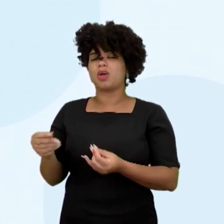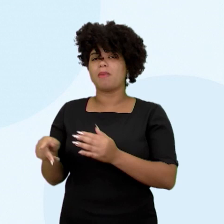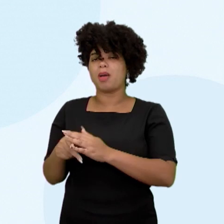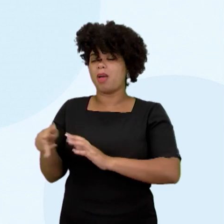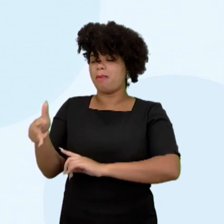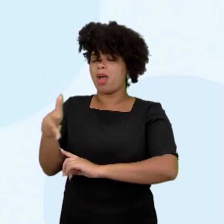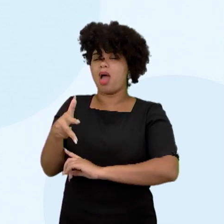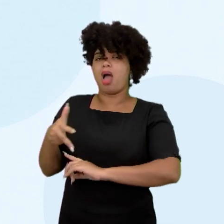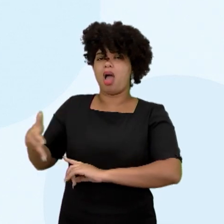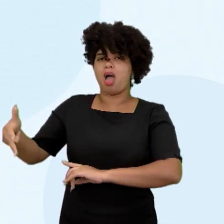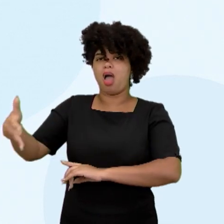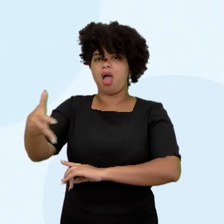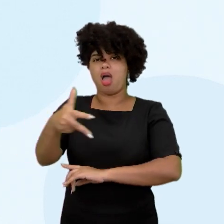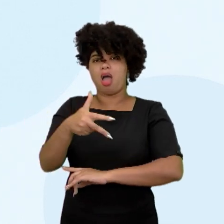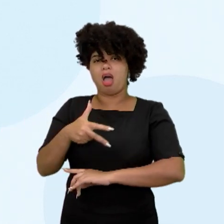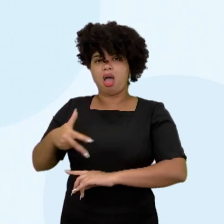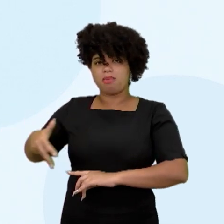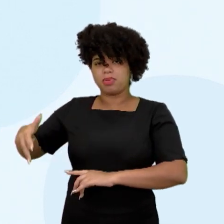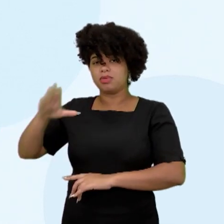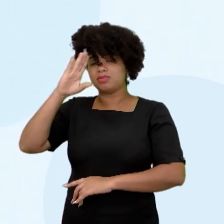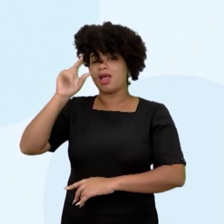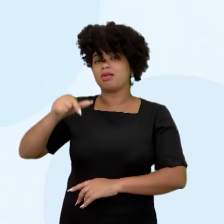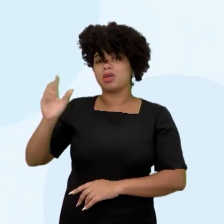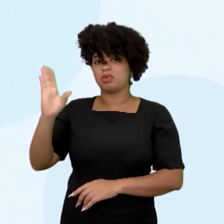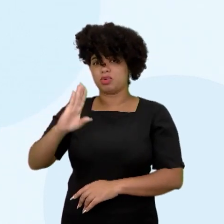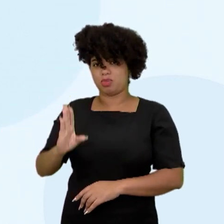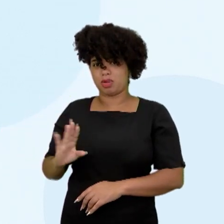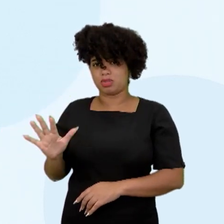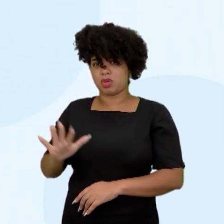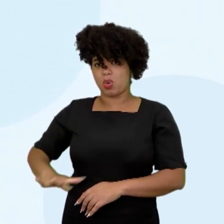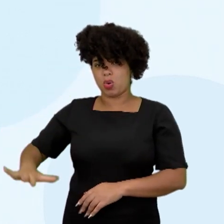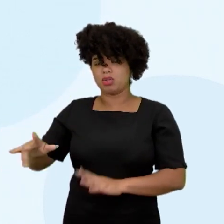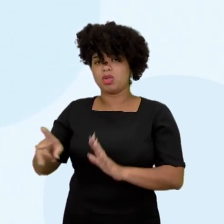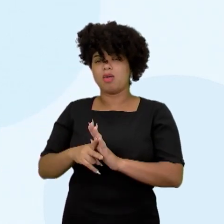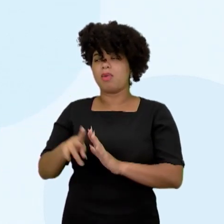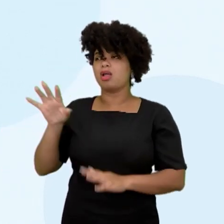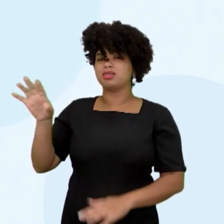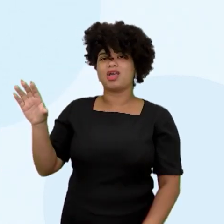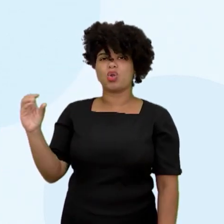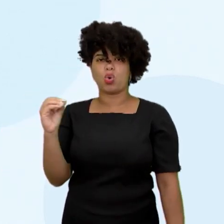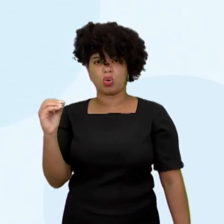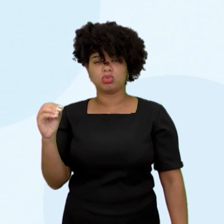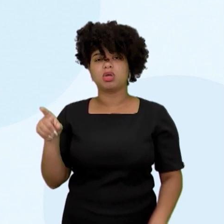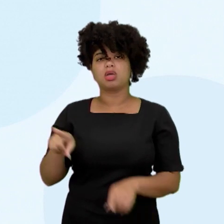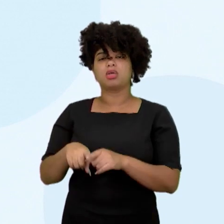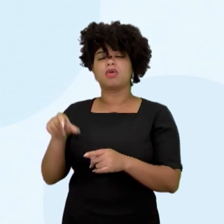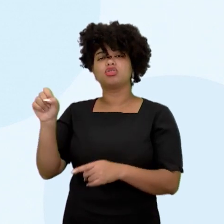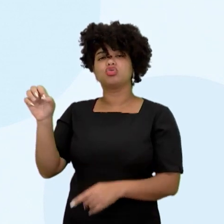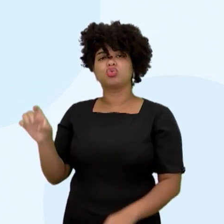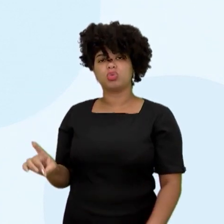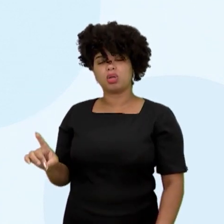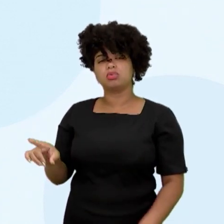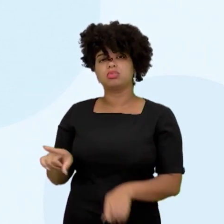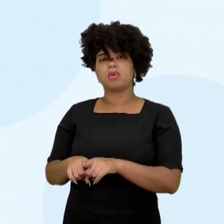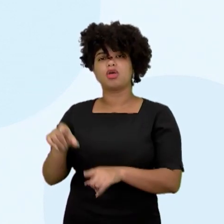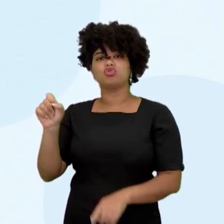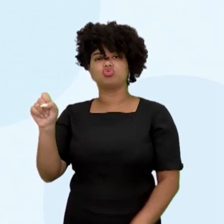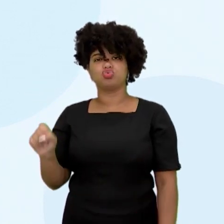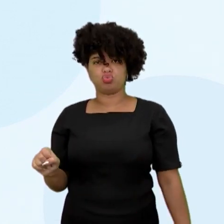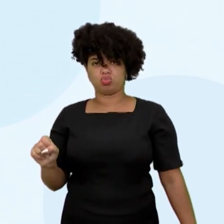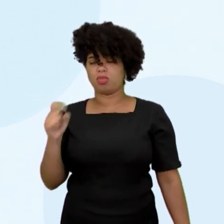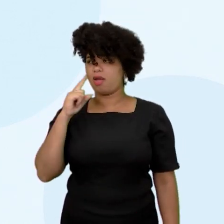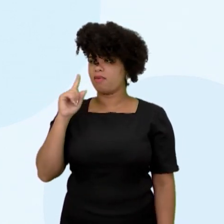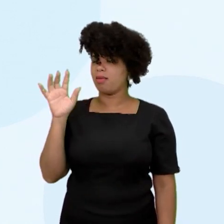né, artificialmente, principalmente aqui no Brasil, né, naquela região entre o Centro-Oeste, o Sudeste e o Sul. Mas a